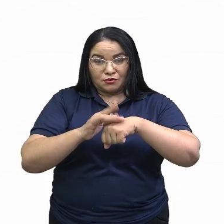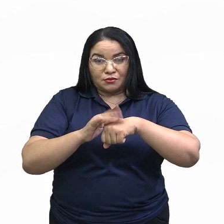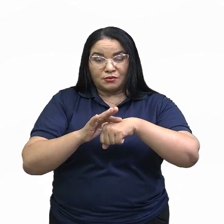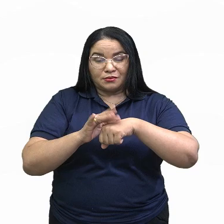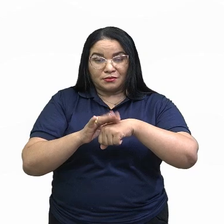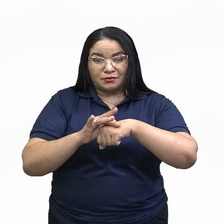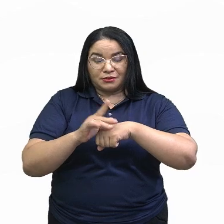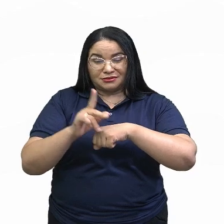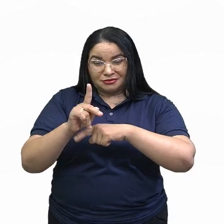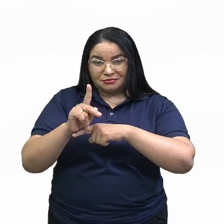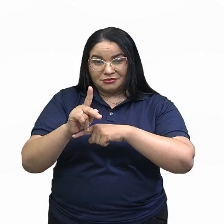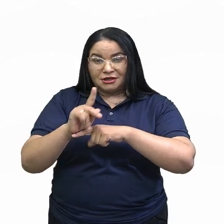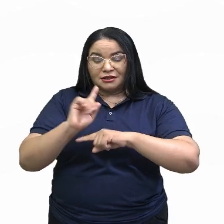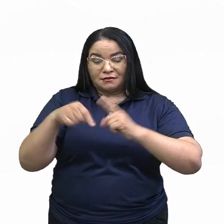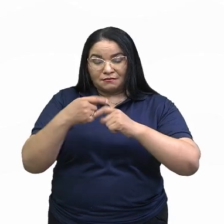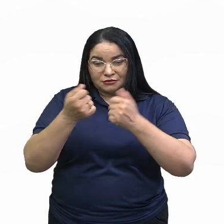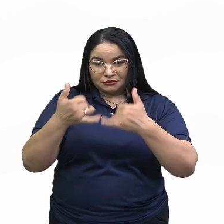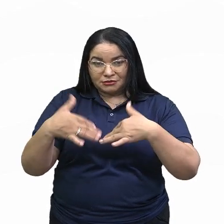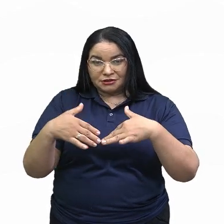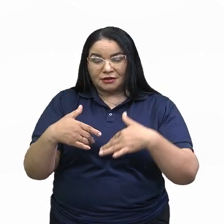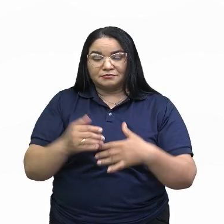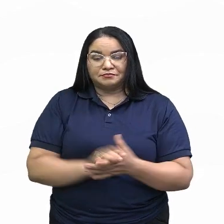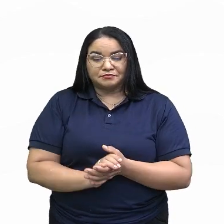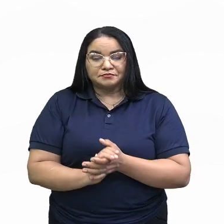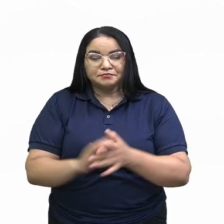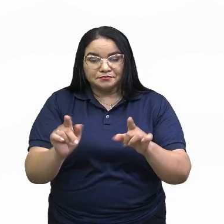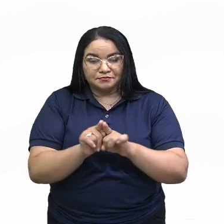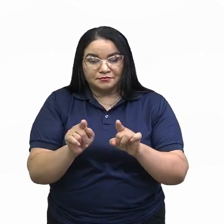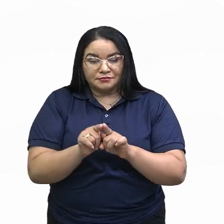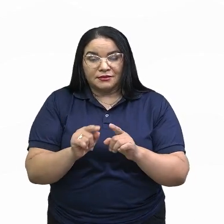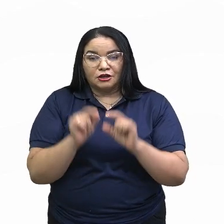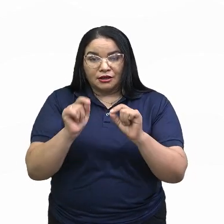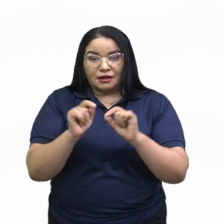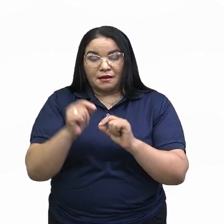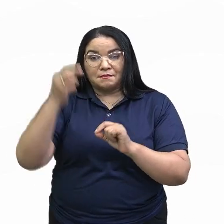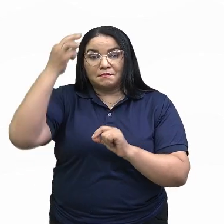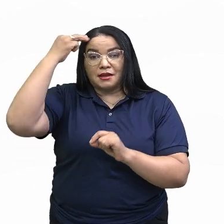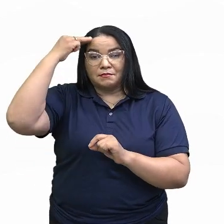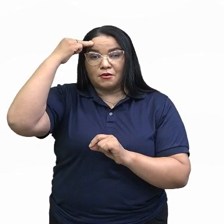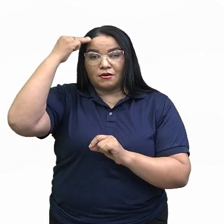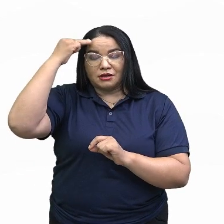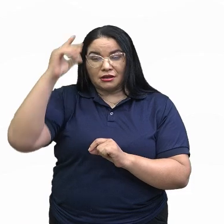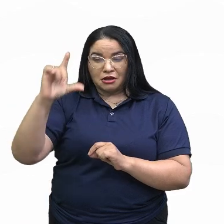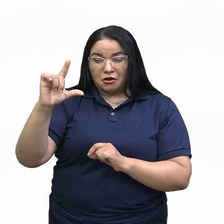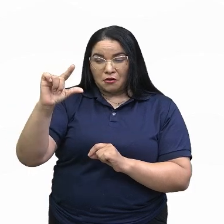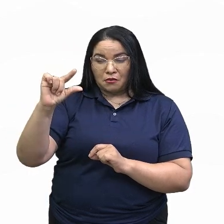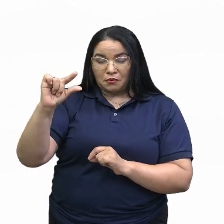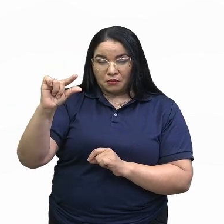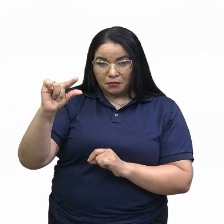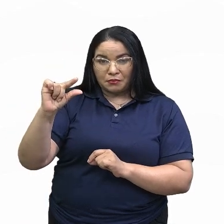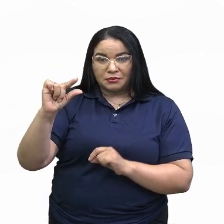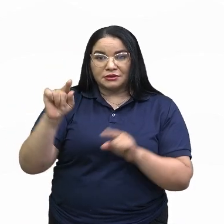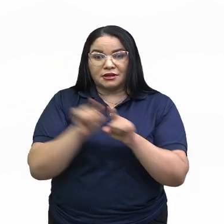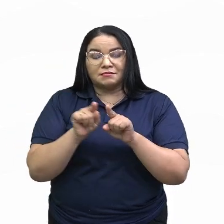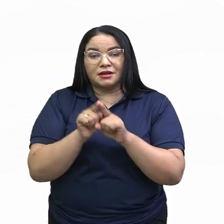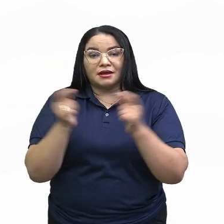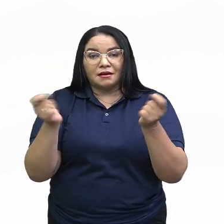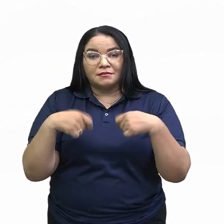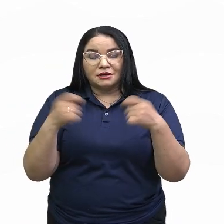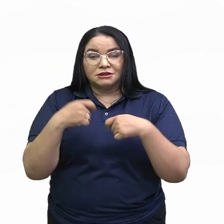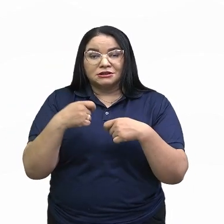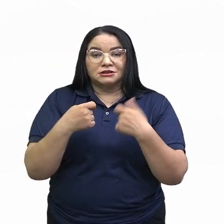para vocês. Ocorre também um declínio na memória e a capacidade cognitiva, mas isso pode